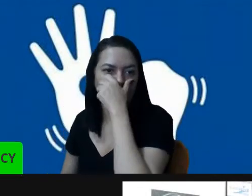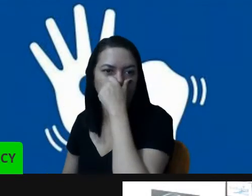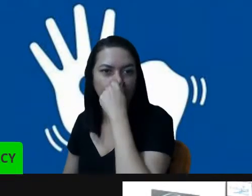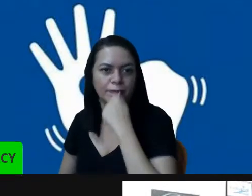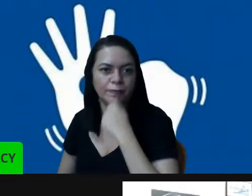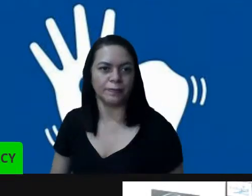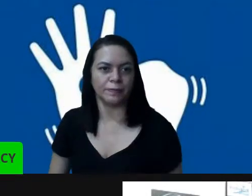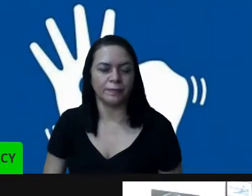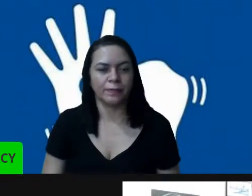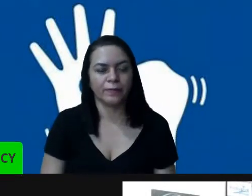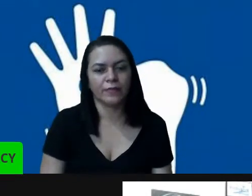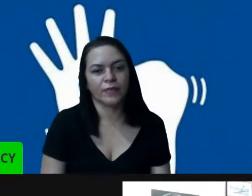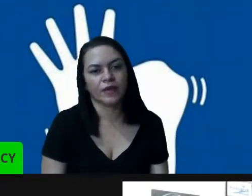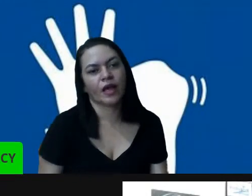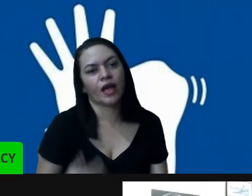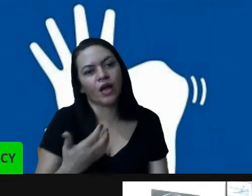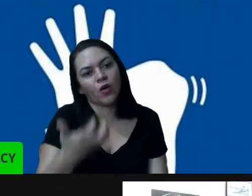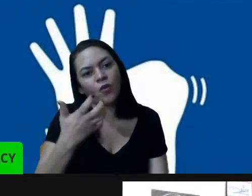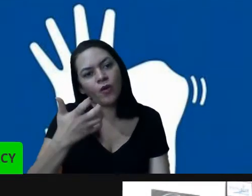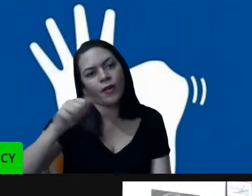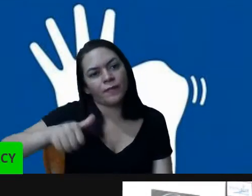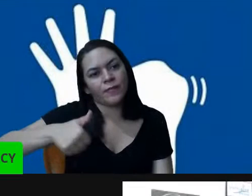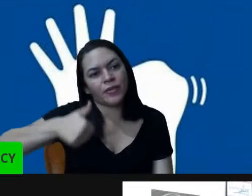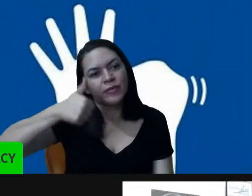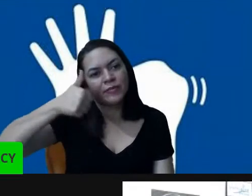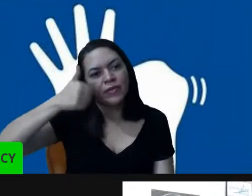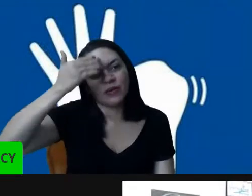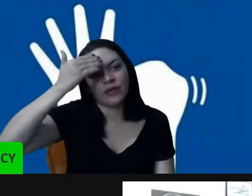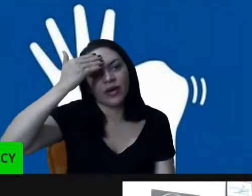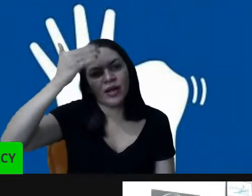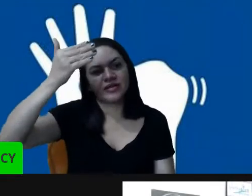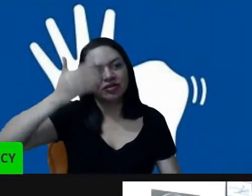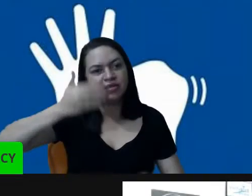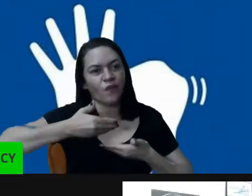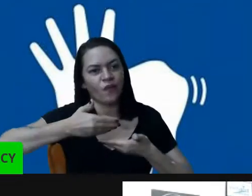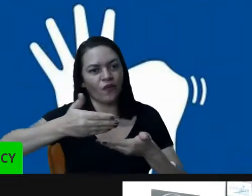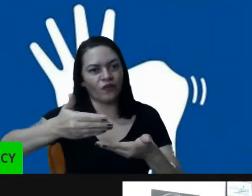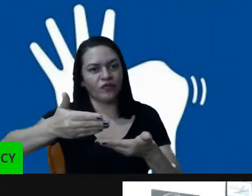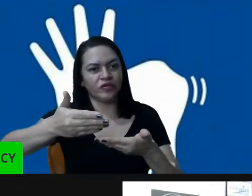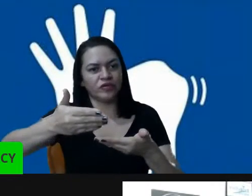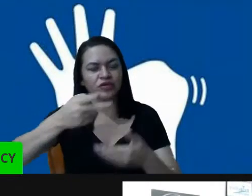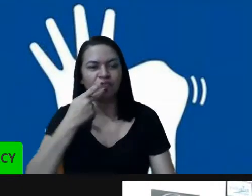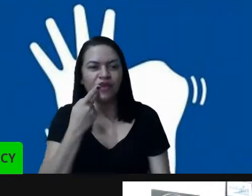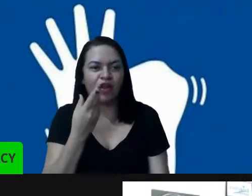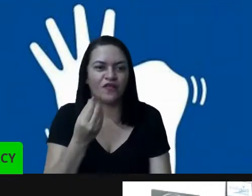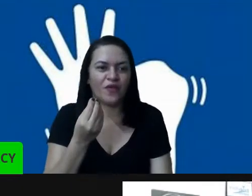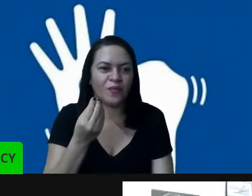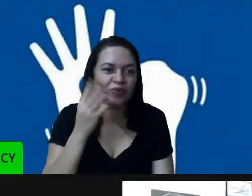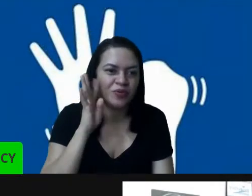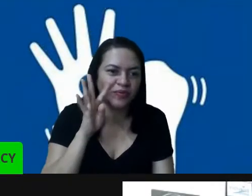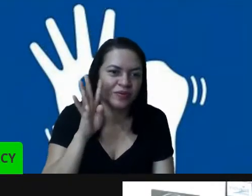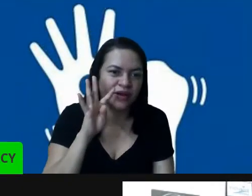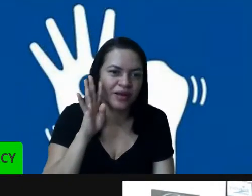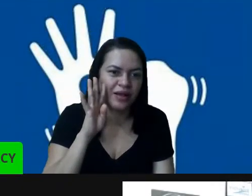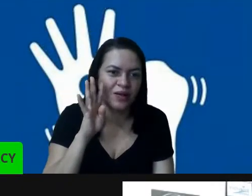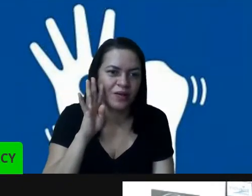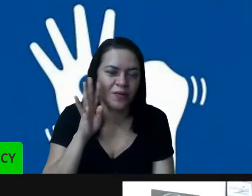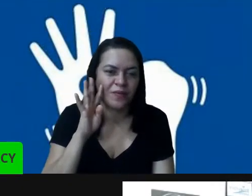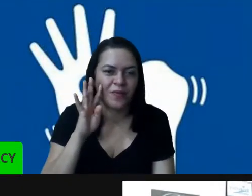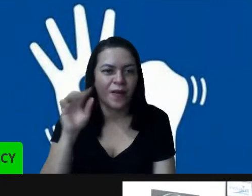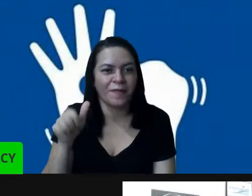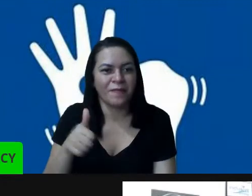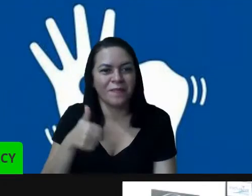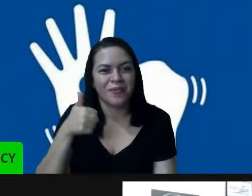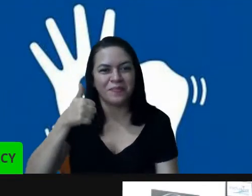Eu queria primeiro agradecer pelo convite e dizer que foi muito legal, né? Que a primeira live a gente